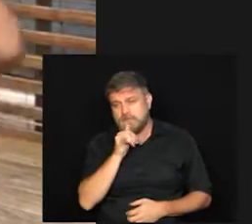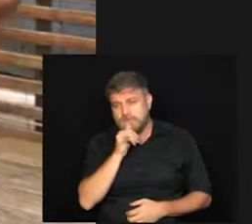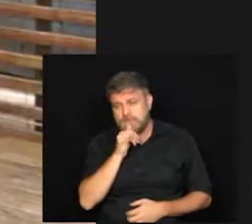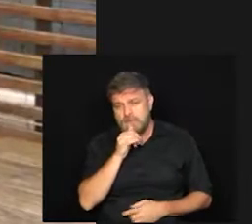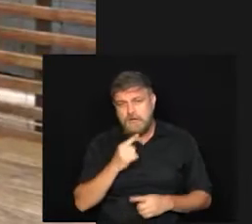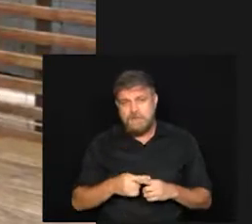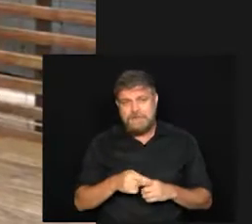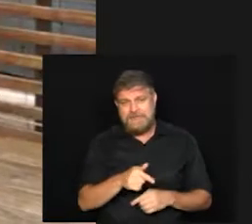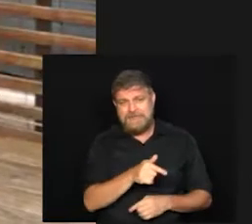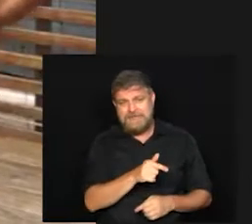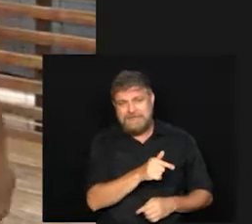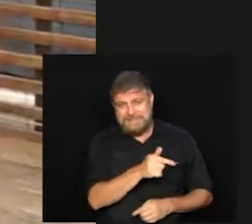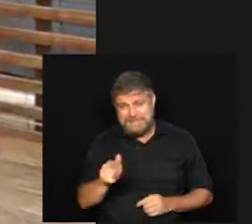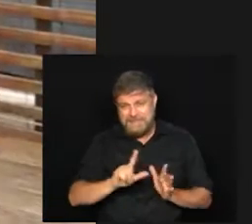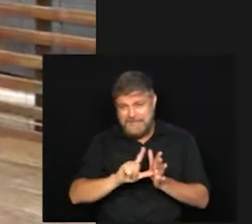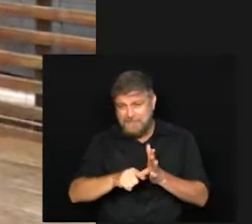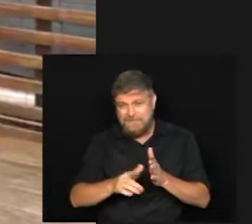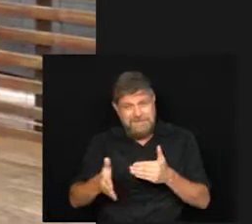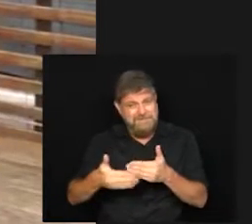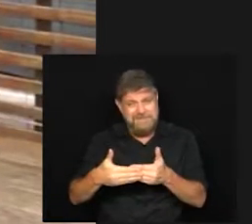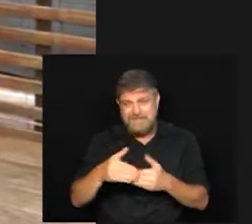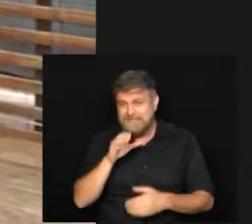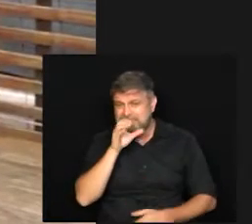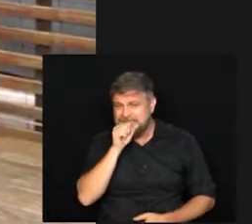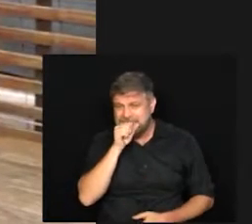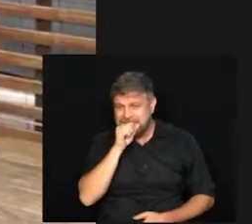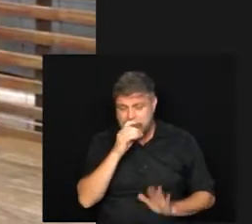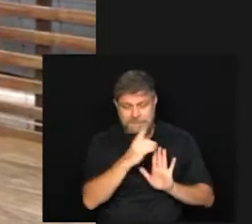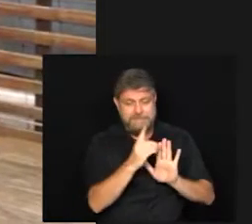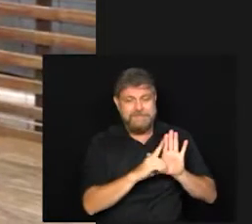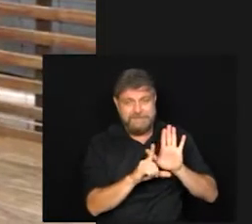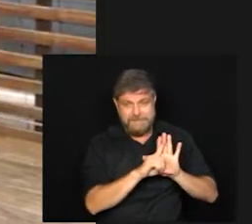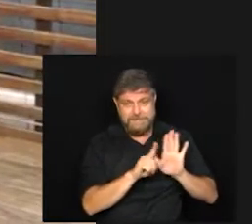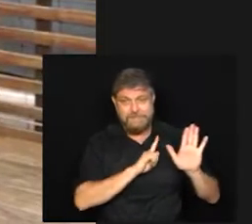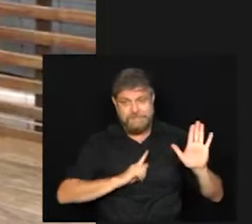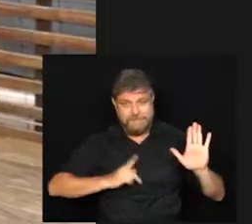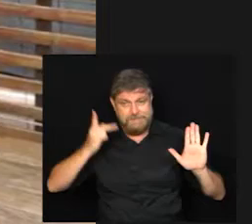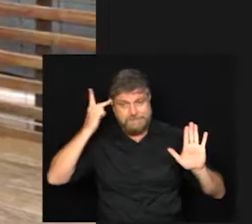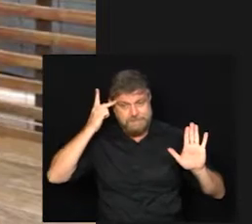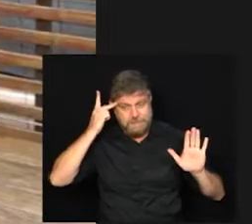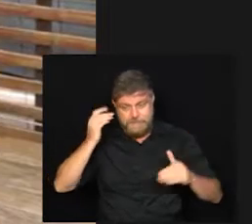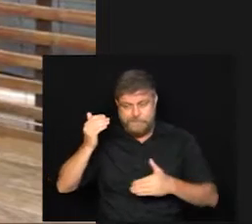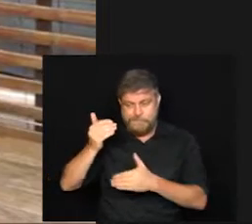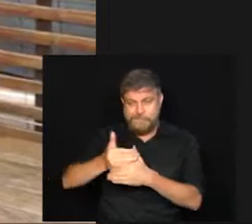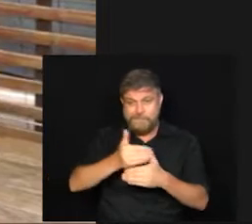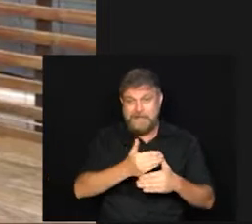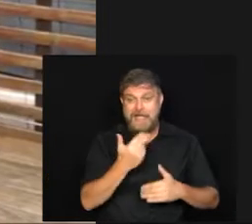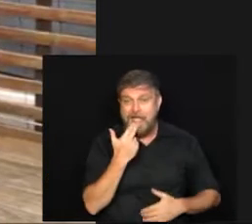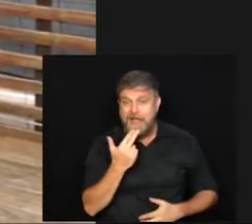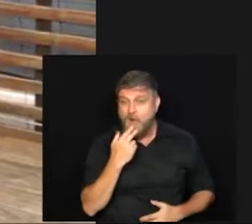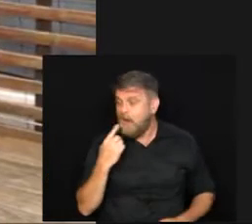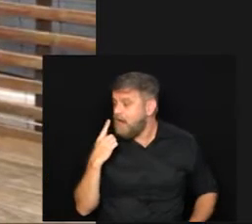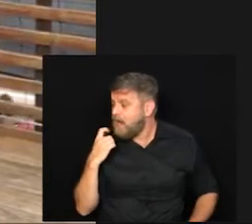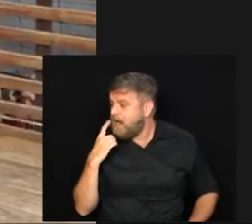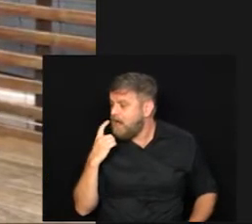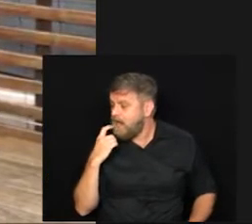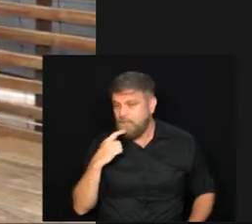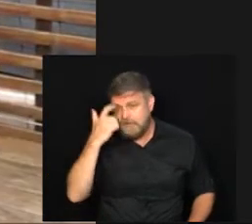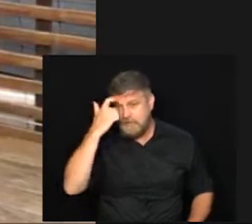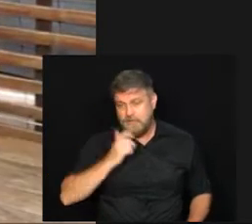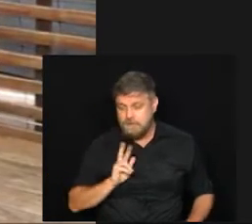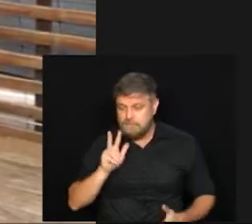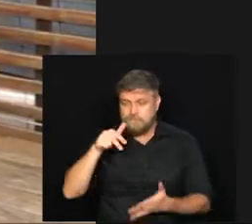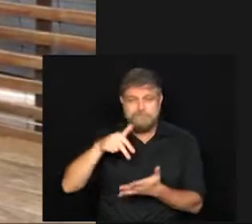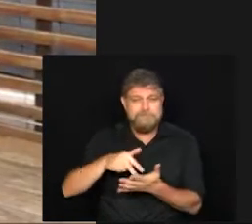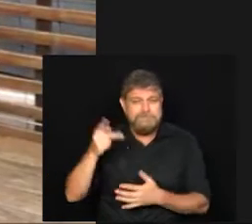fechar tudo de novo aqui em São Paulo, né? A partir de sábado vai valer o decreto. Então, a cada 15 dias eu venho para São Paulo, mas minha